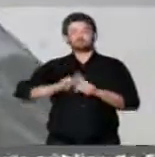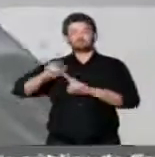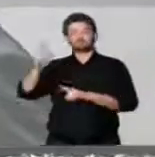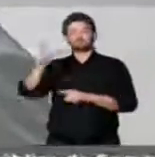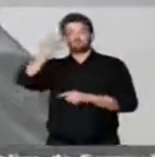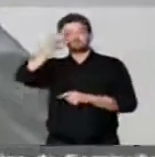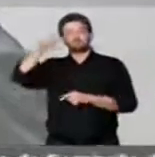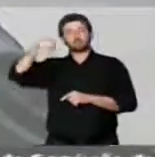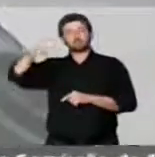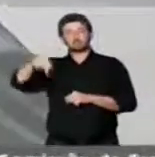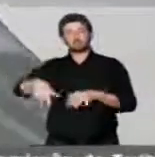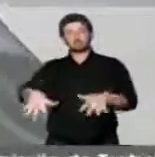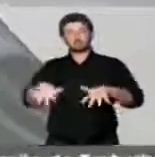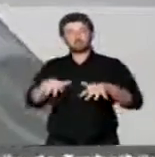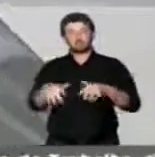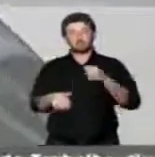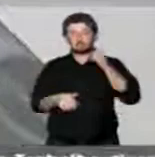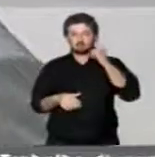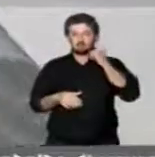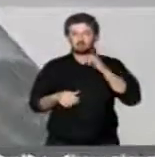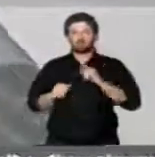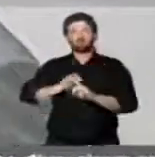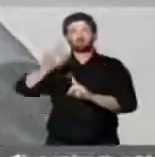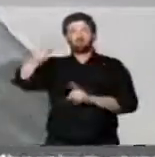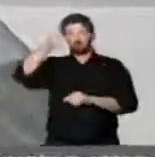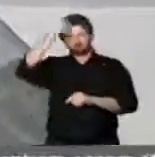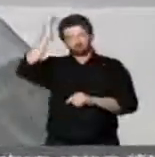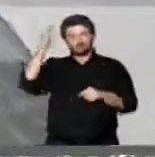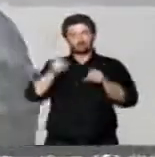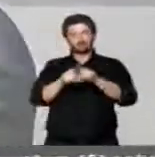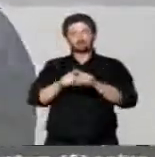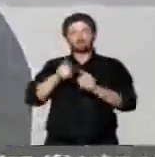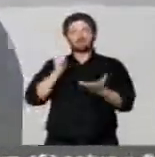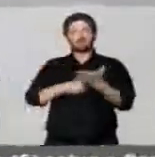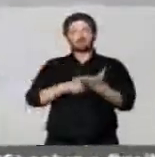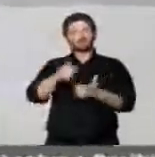cassação de Cunha nesse plenário e pelo fora Temer. Não ao acordão. Muito obrigado.